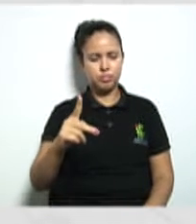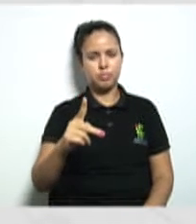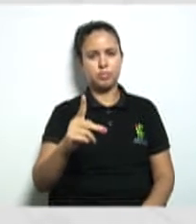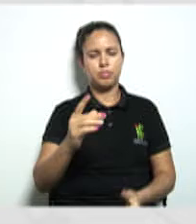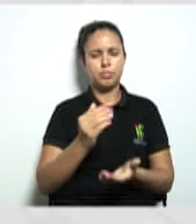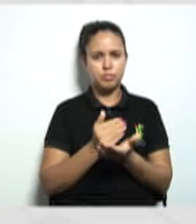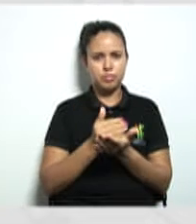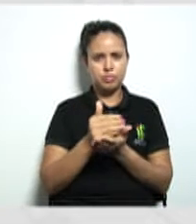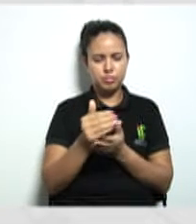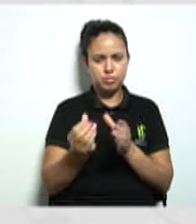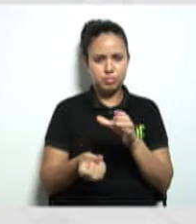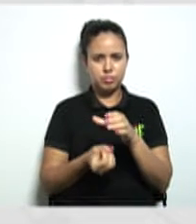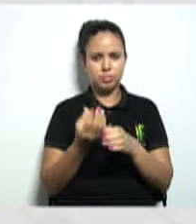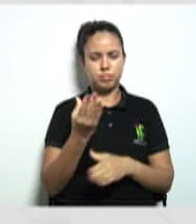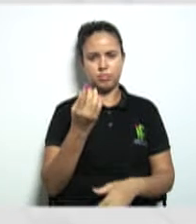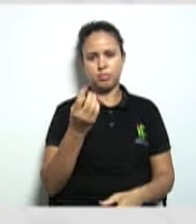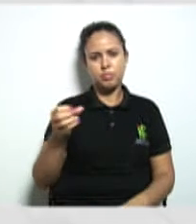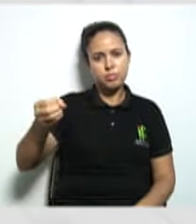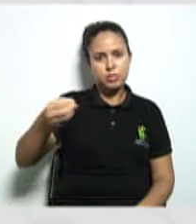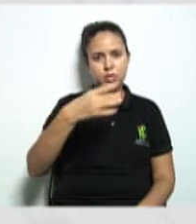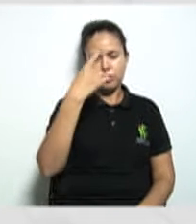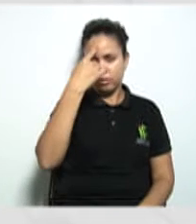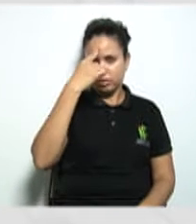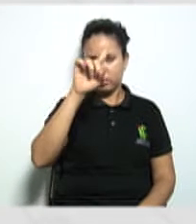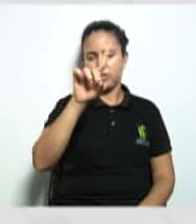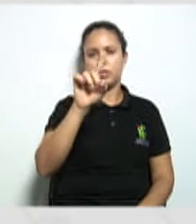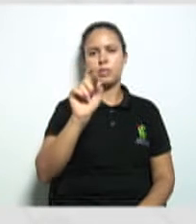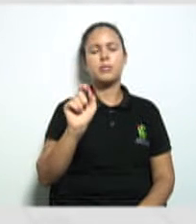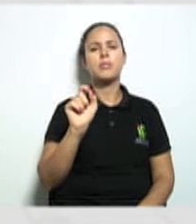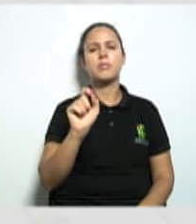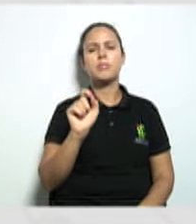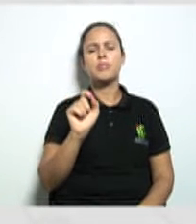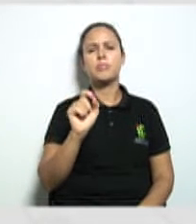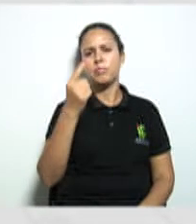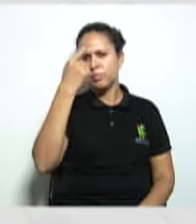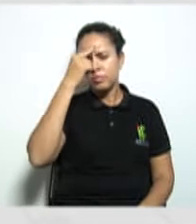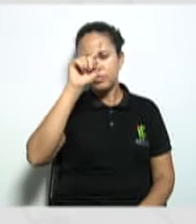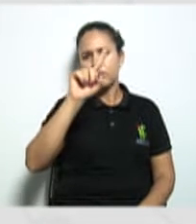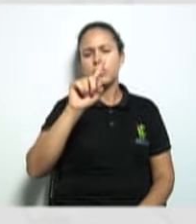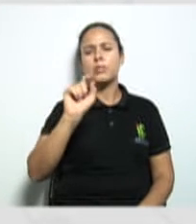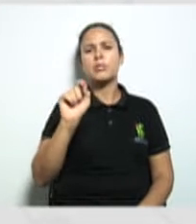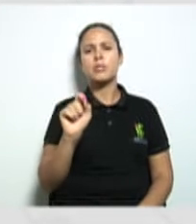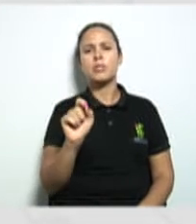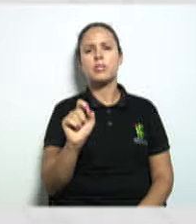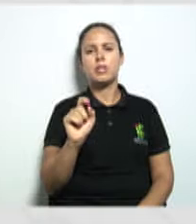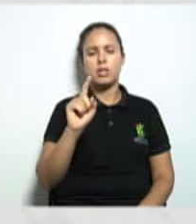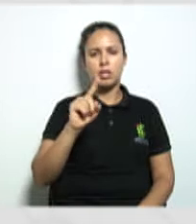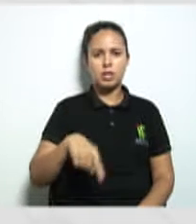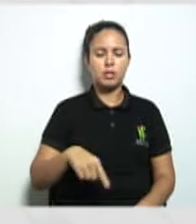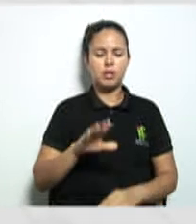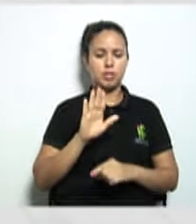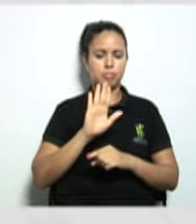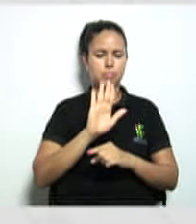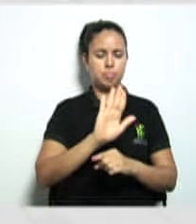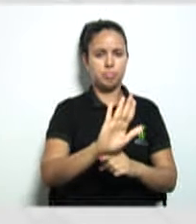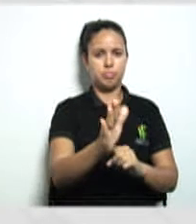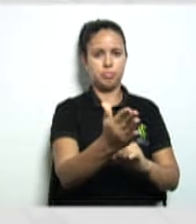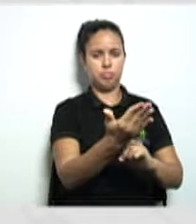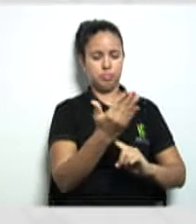surge uma nova ideia. Que ideia é essa? Não é isso? Surge a ideia de quê? De ajuda